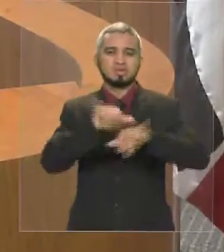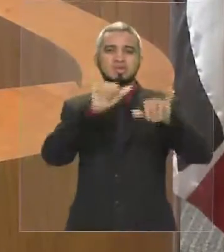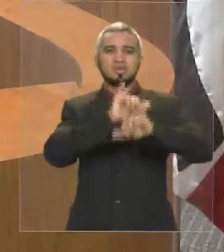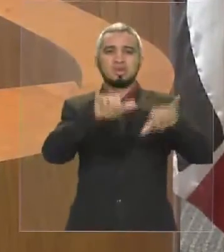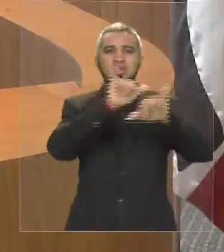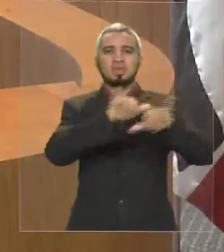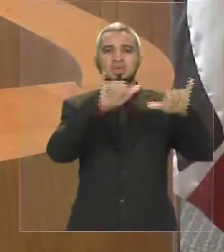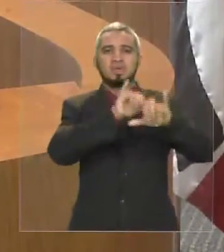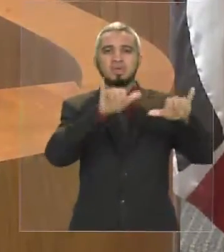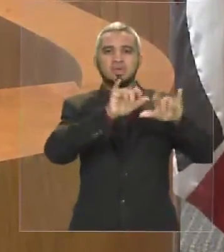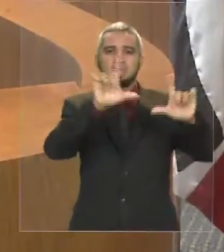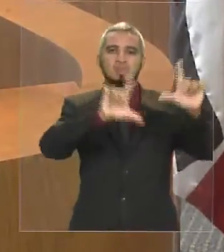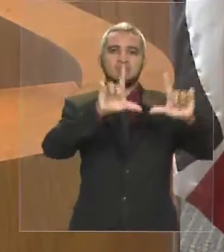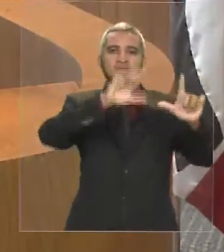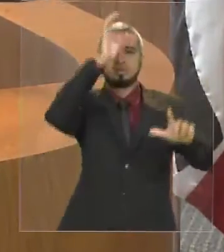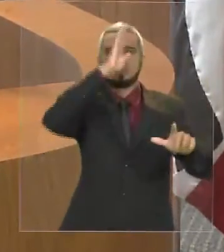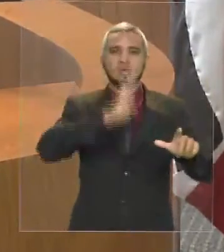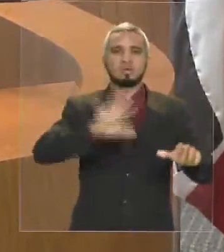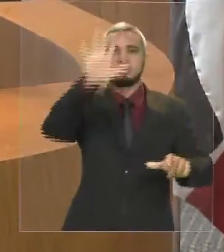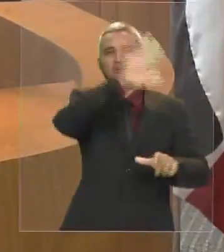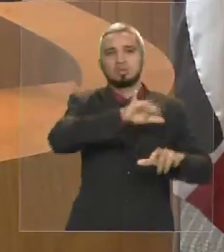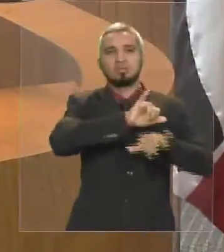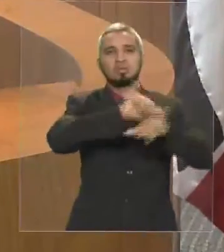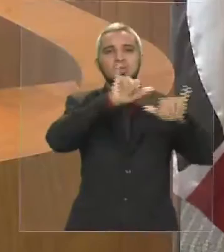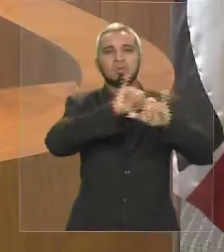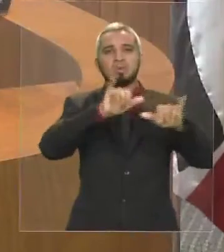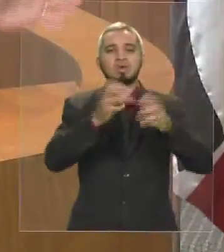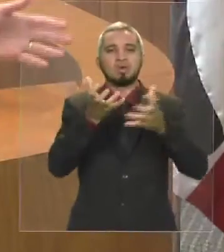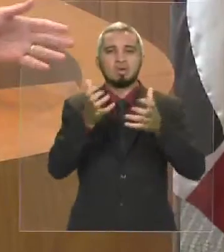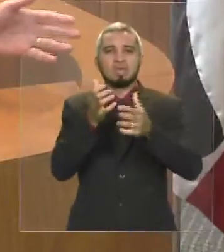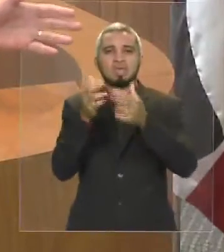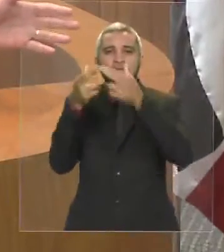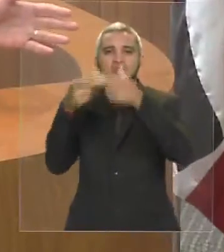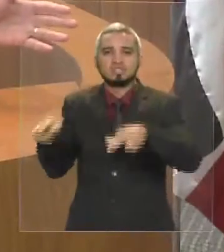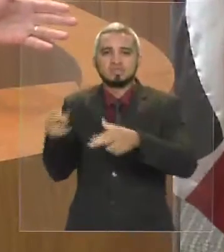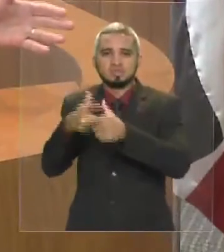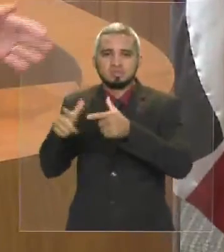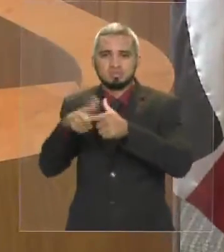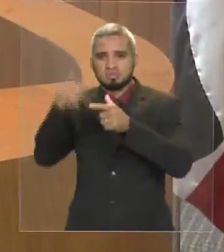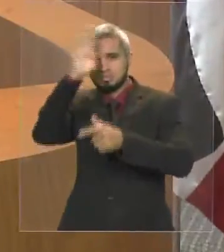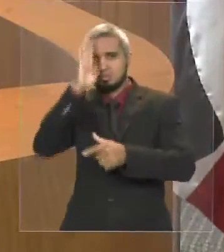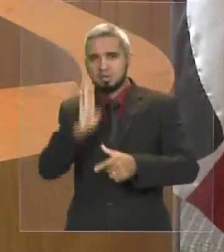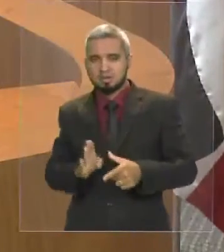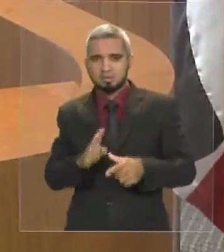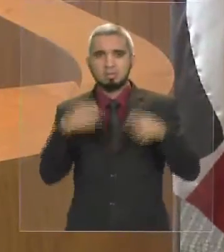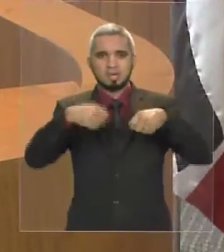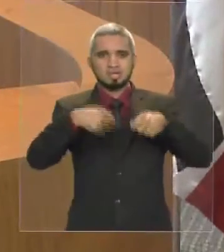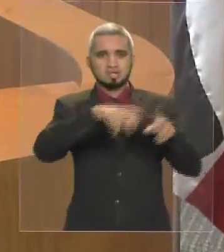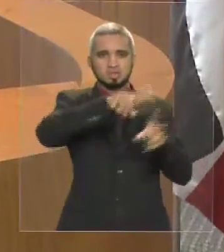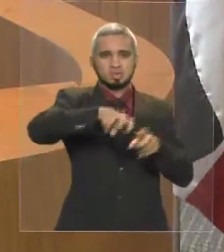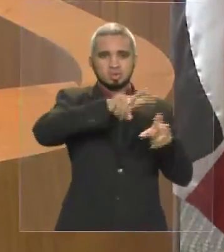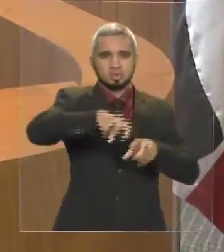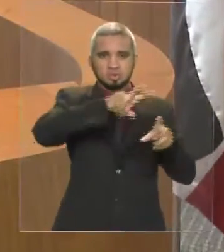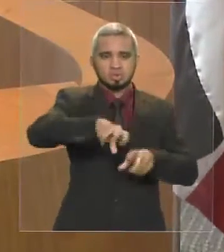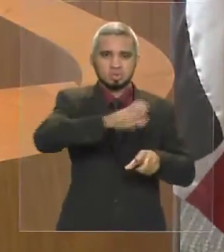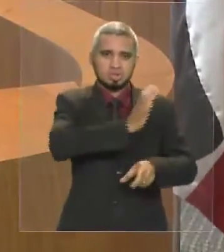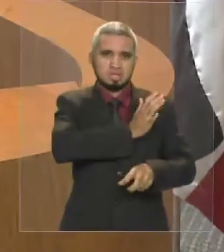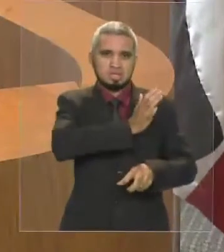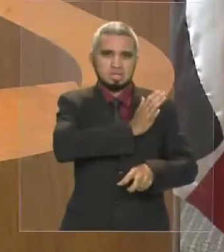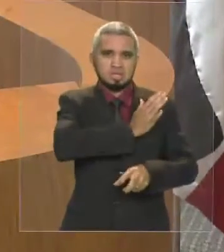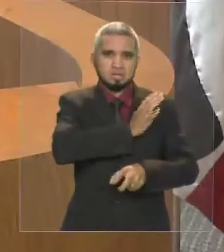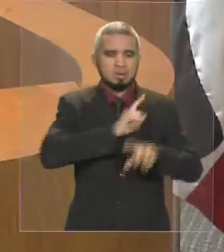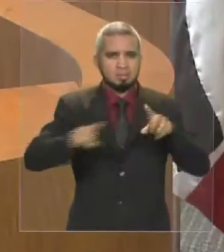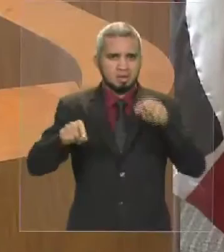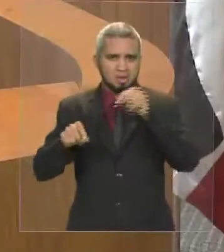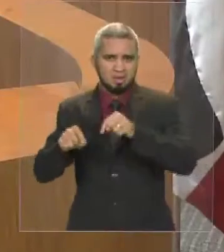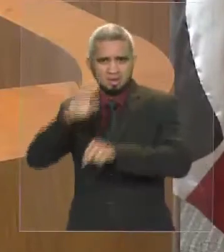nacional, dizendo que ele quer resolver o problema do Brasil, taxando as grandes fortunas. Mas quando aqui no quintal dele, o que ele faz